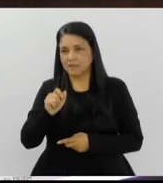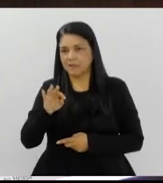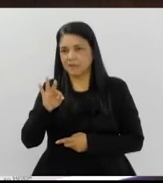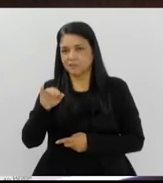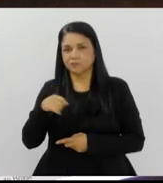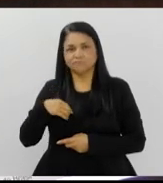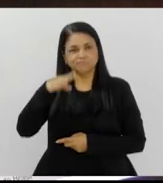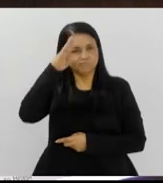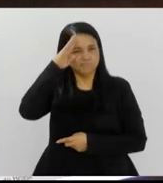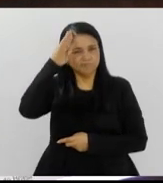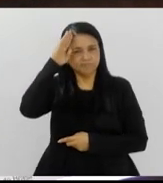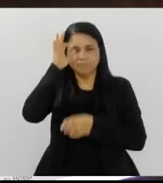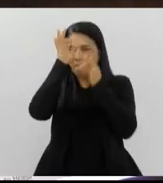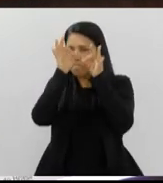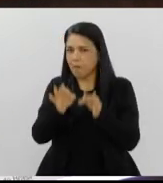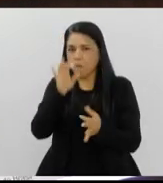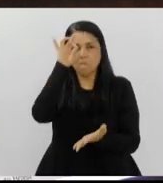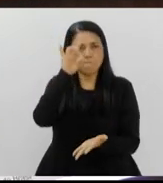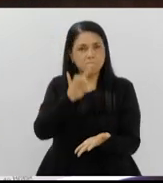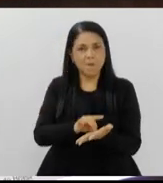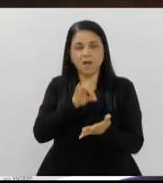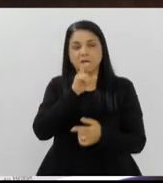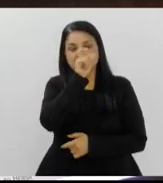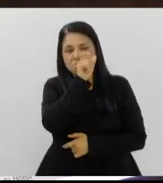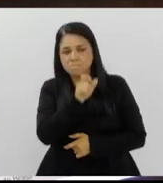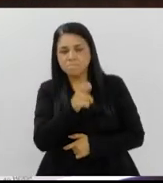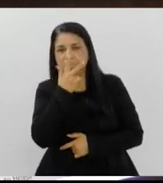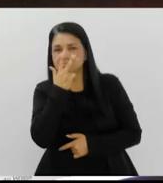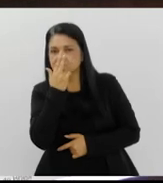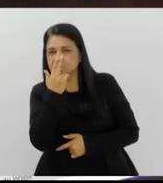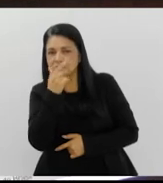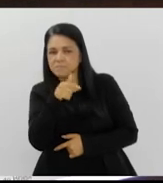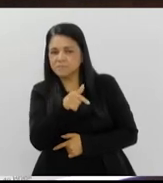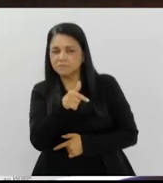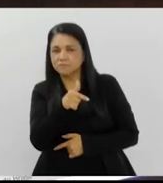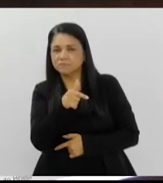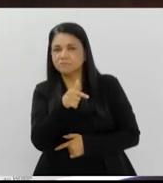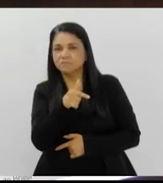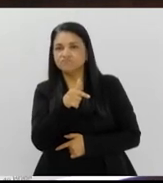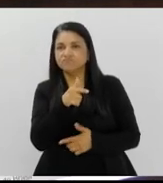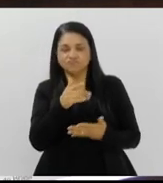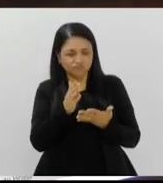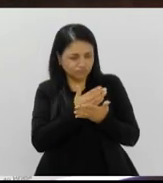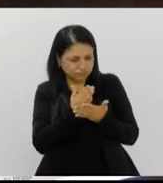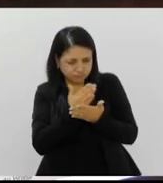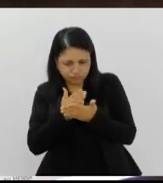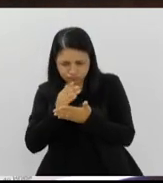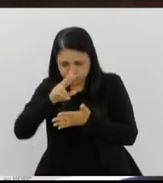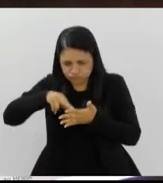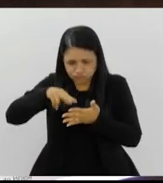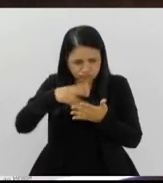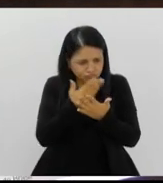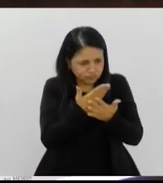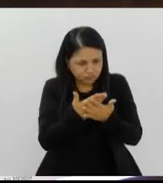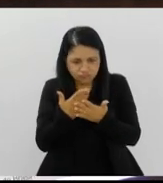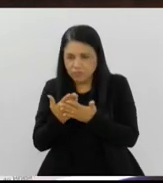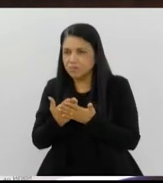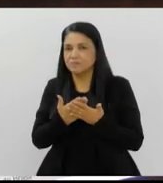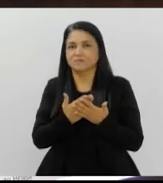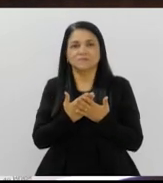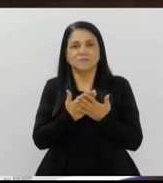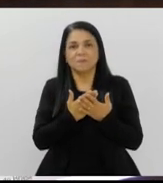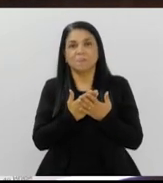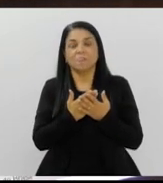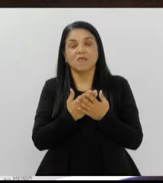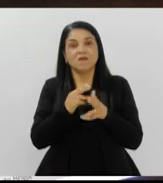nata. Ela parece uma pessoa que está em volta de livros e nos livros ela está. E, por conta